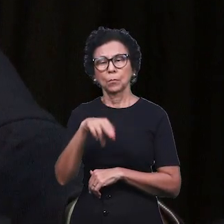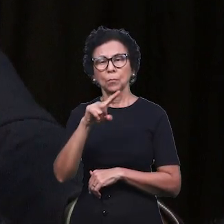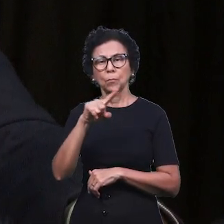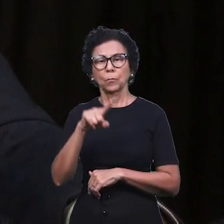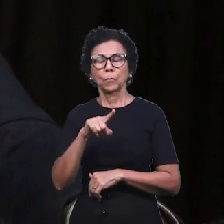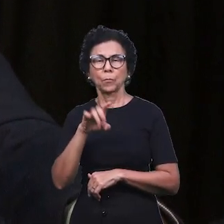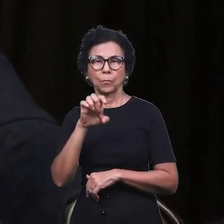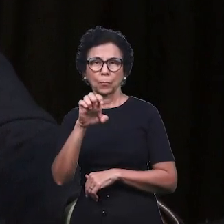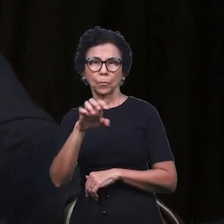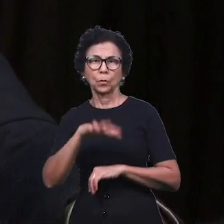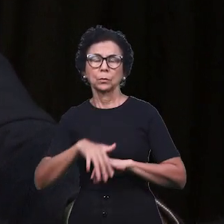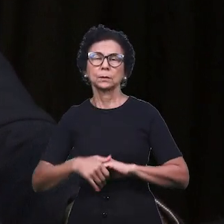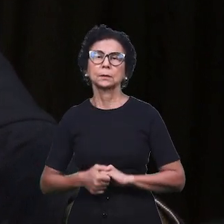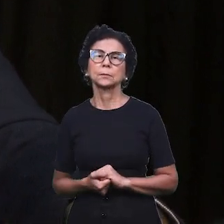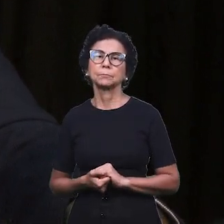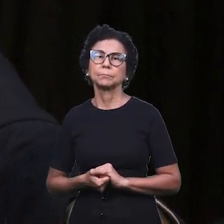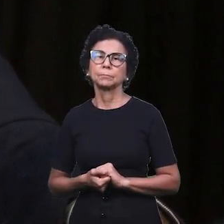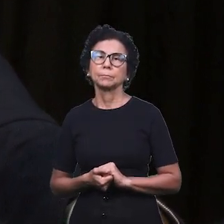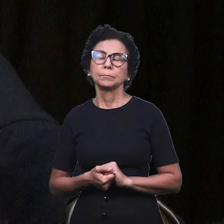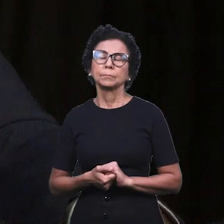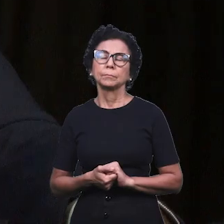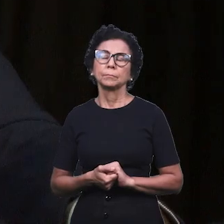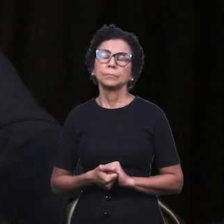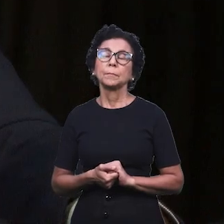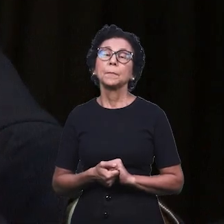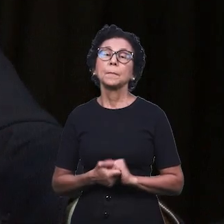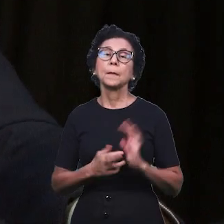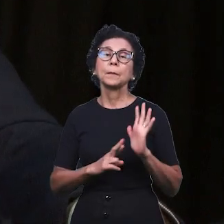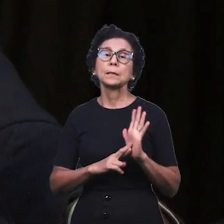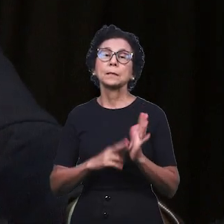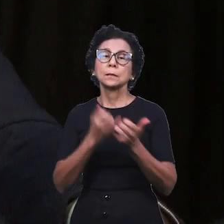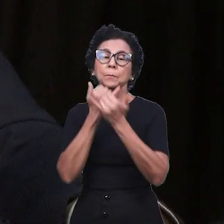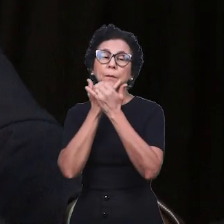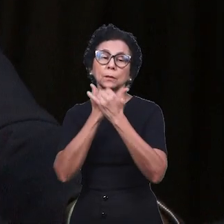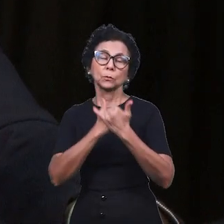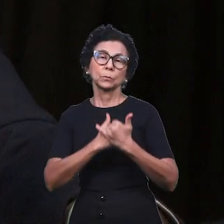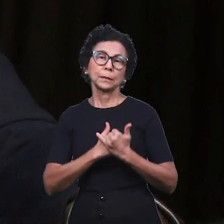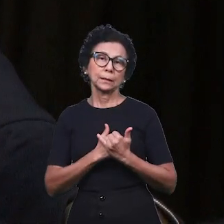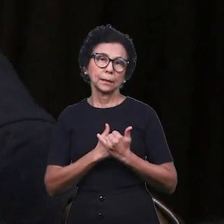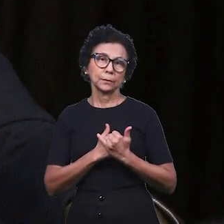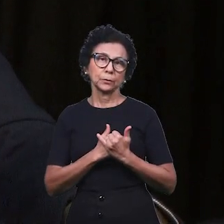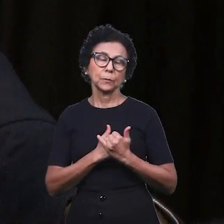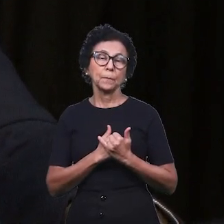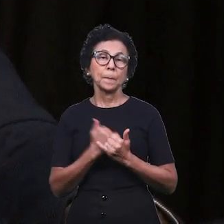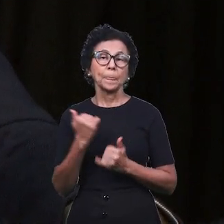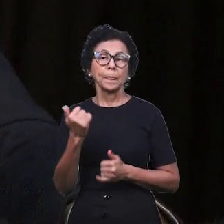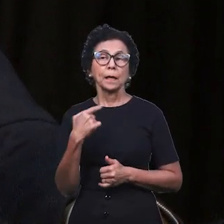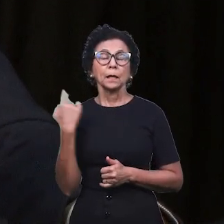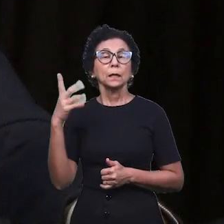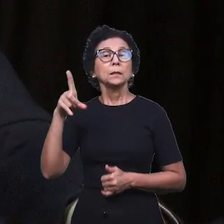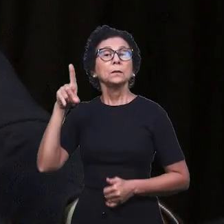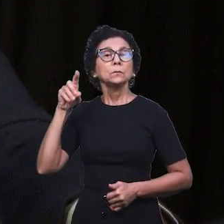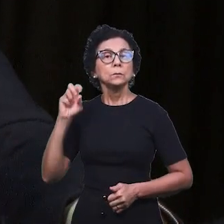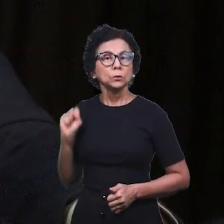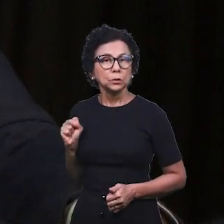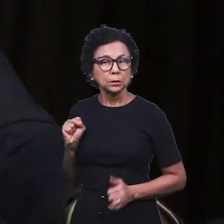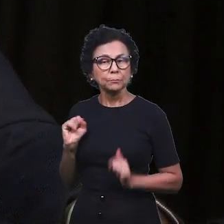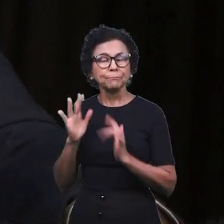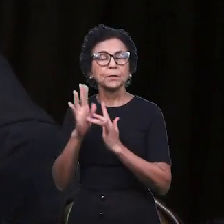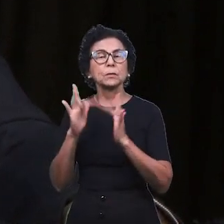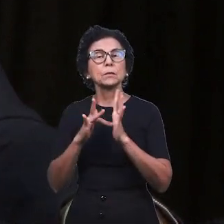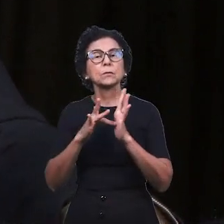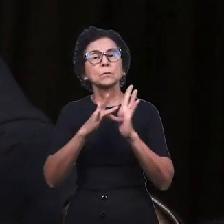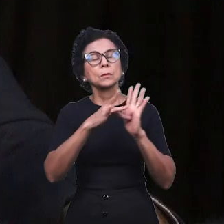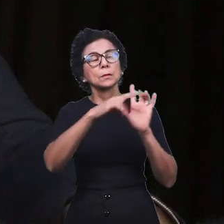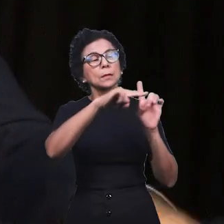Então, um dia fomos justificados pelo sangue, né? Pelo sangue de Jesus, que foi derramado, que é tipo do